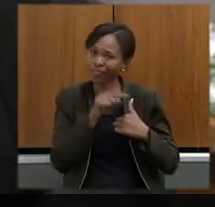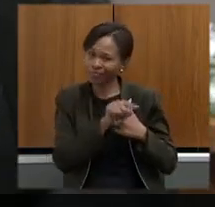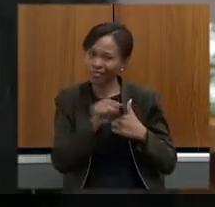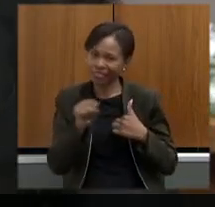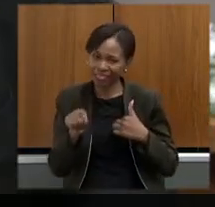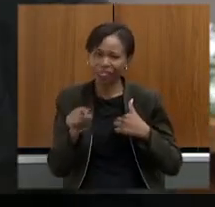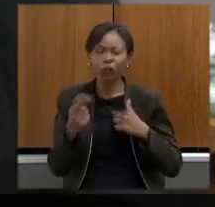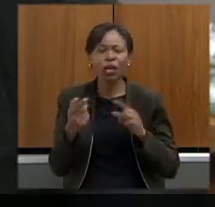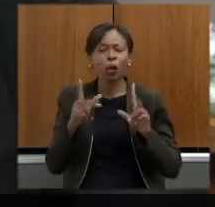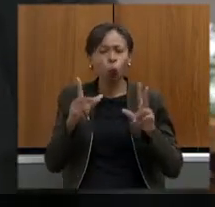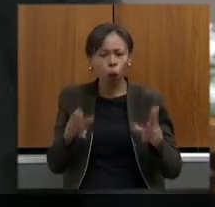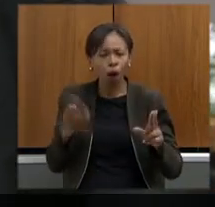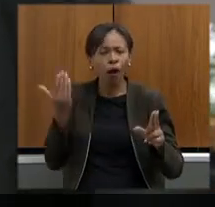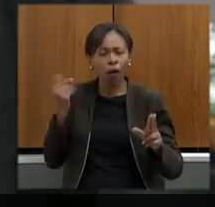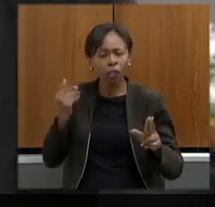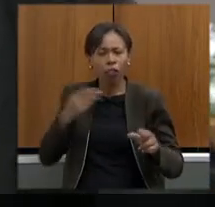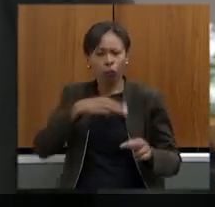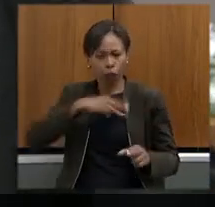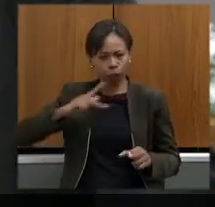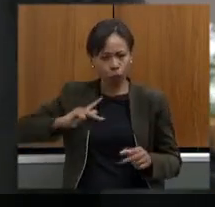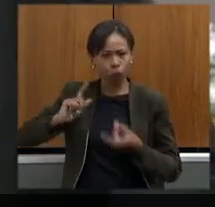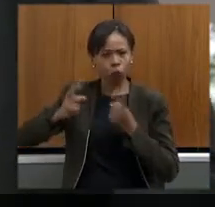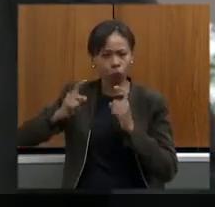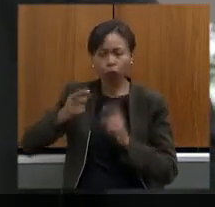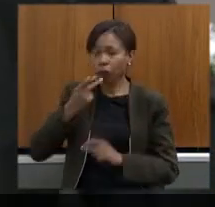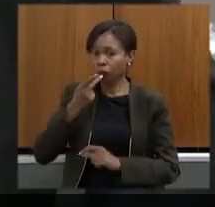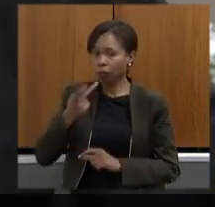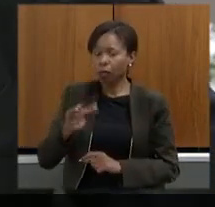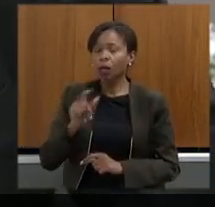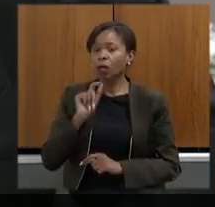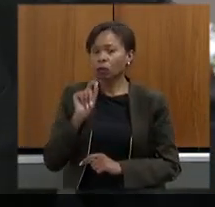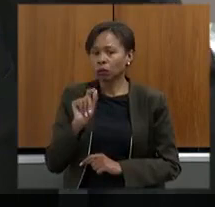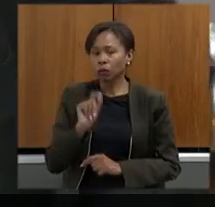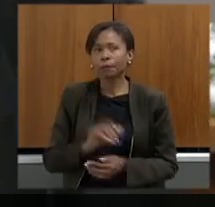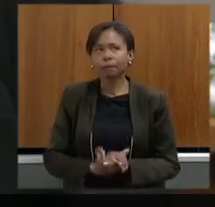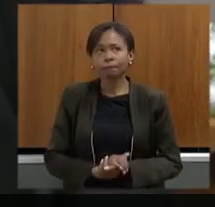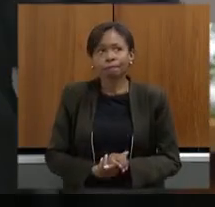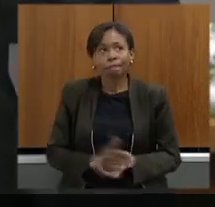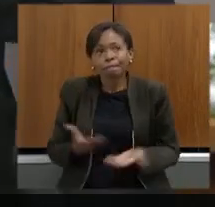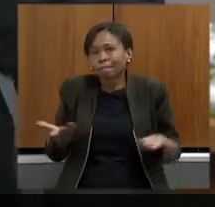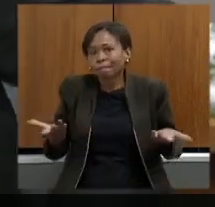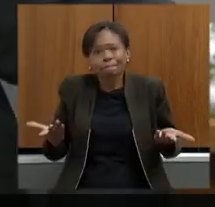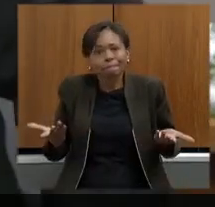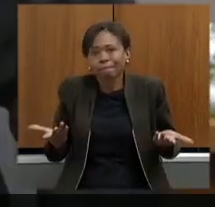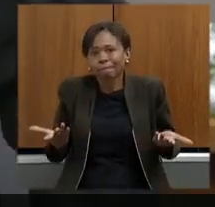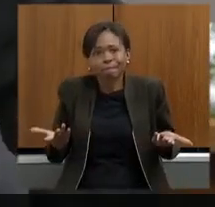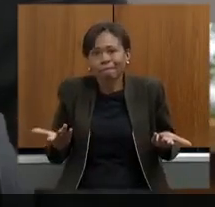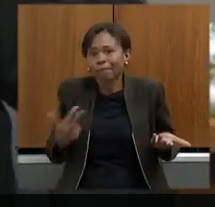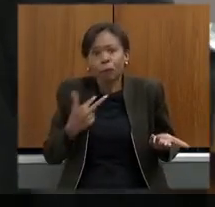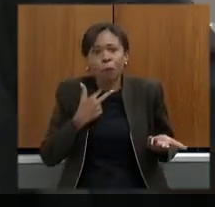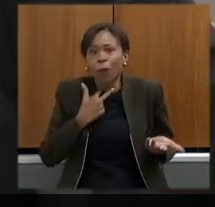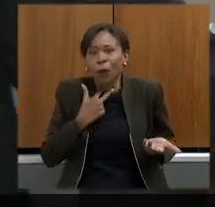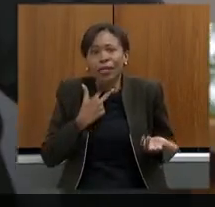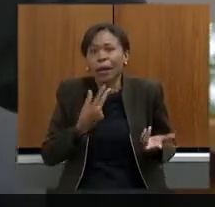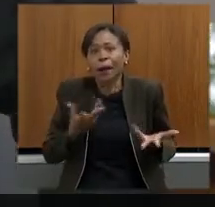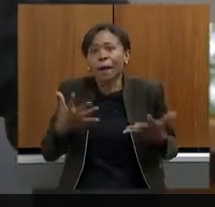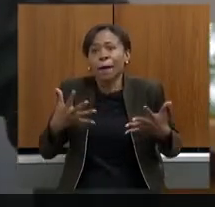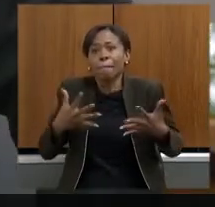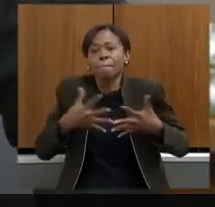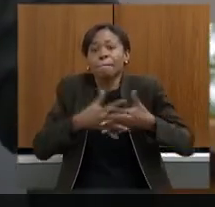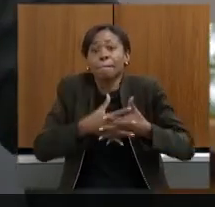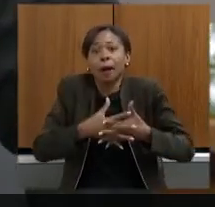uma reunião no ministério público é que quando não pode tá amarrado de mais ou então